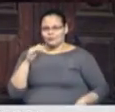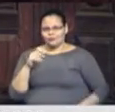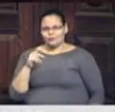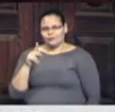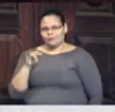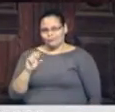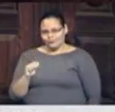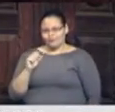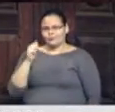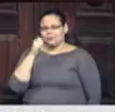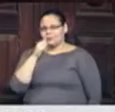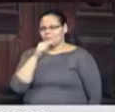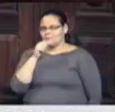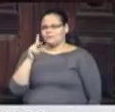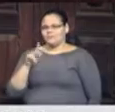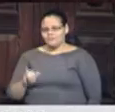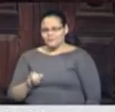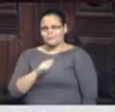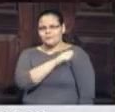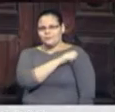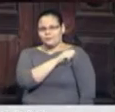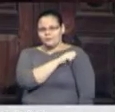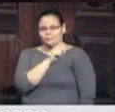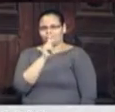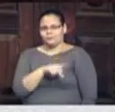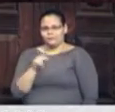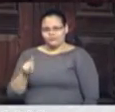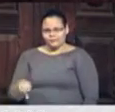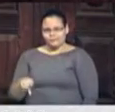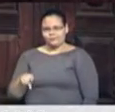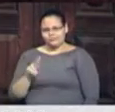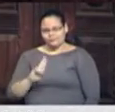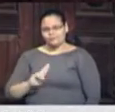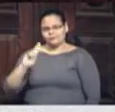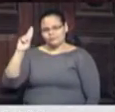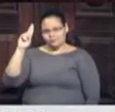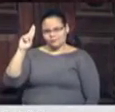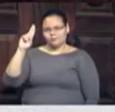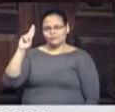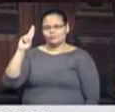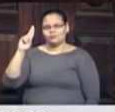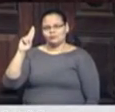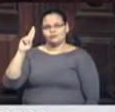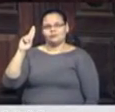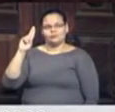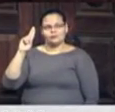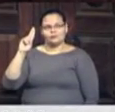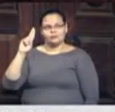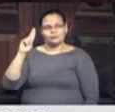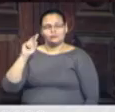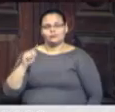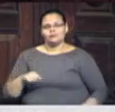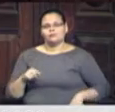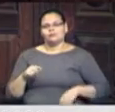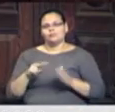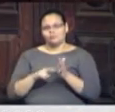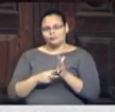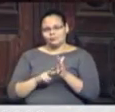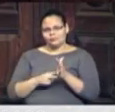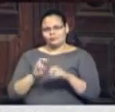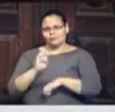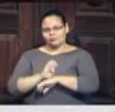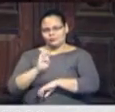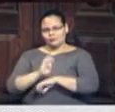alunos, por professores e por alunos, e pela representação do Sindicato Estadual dos Professores